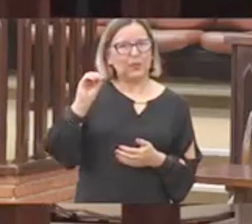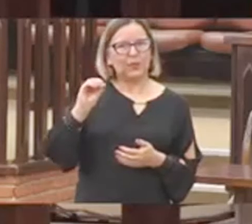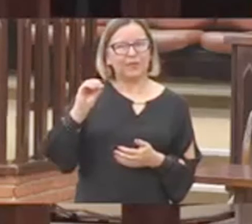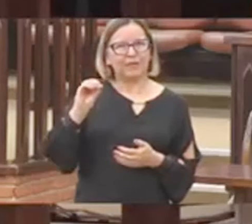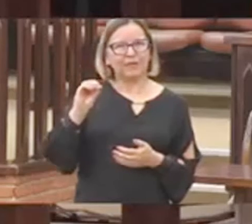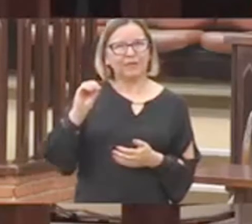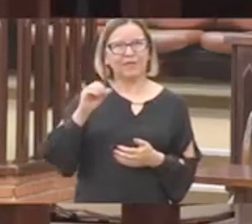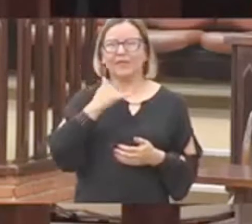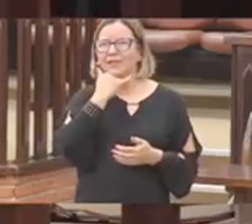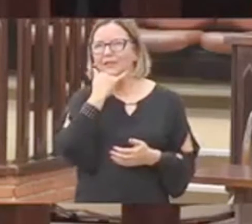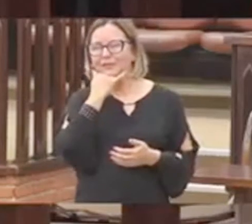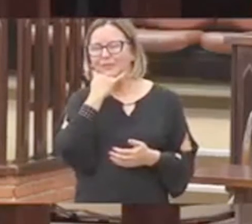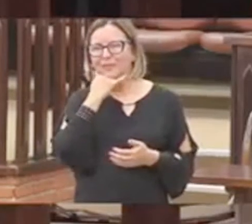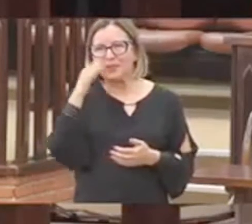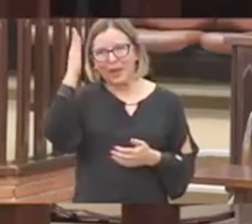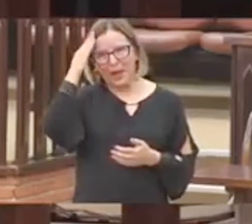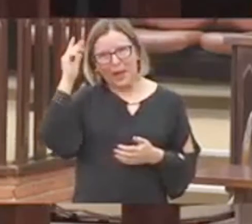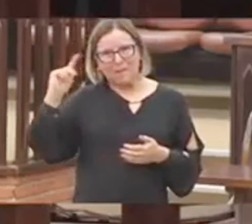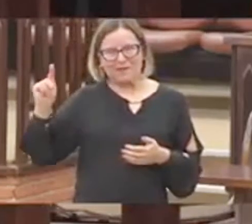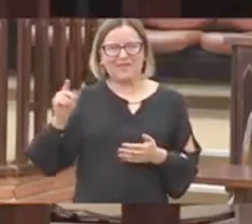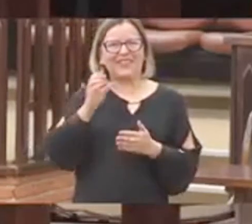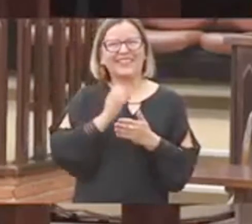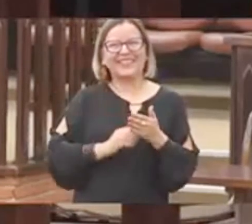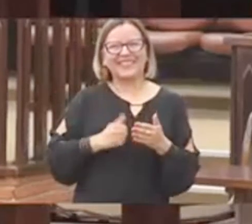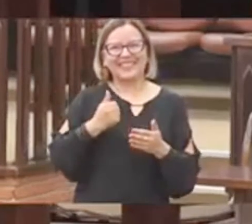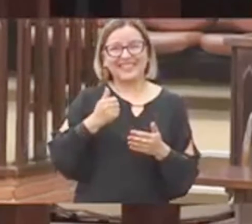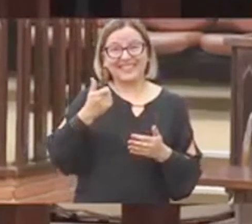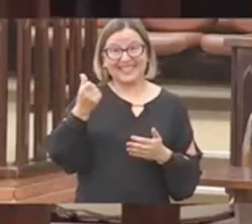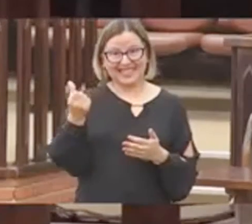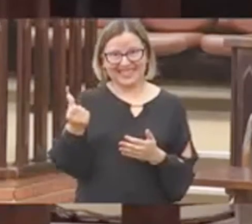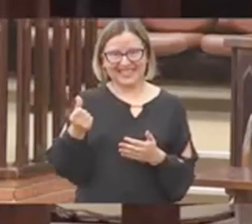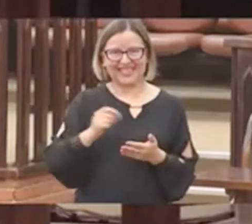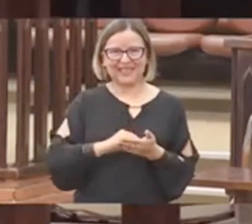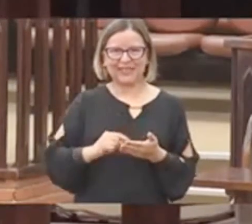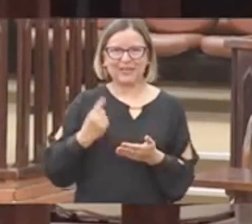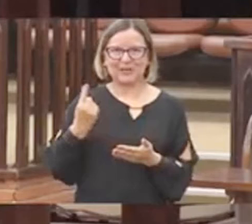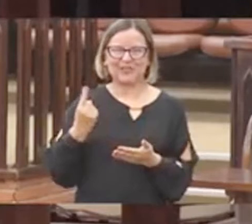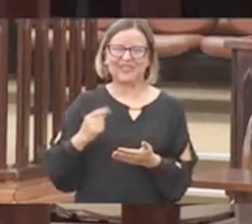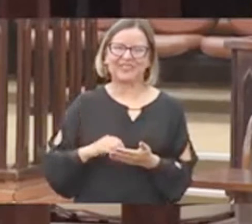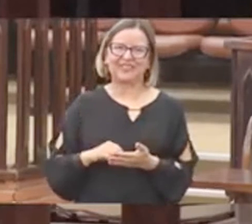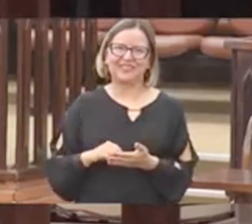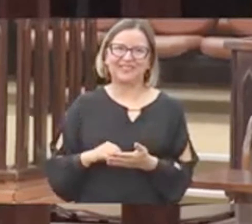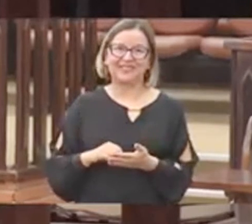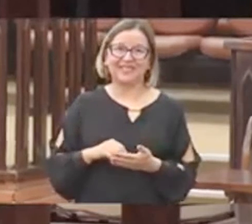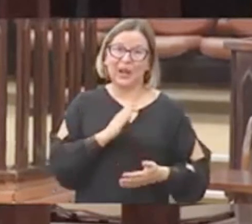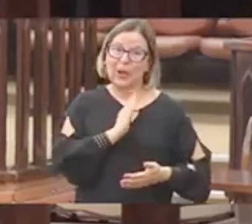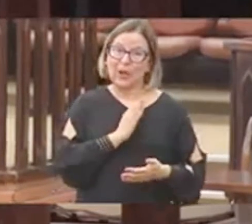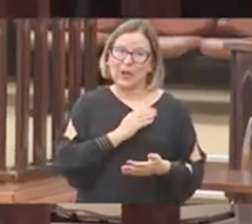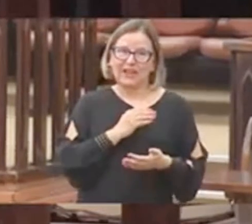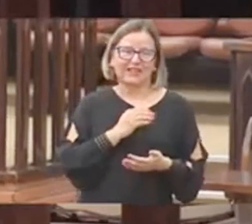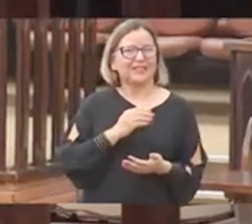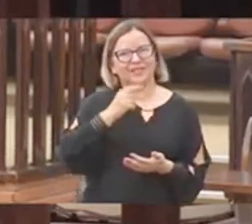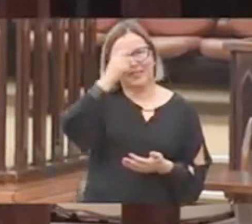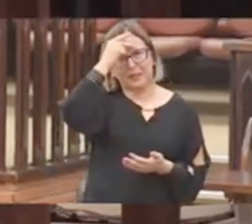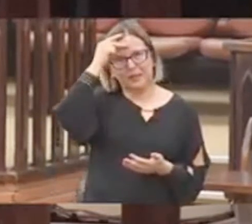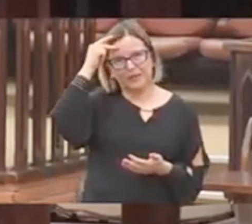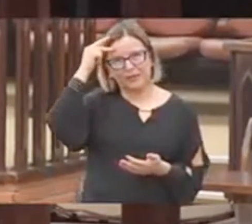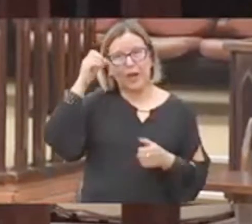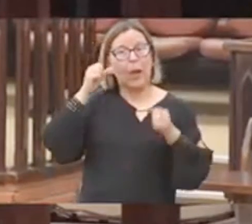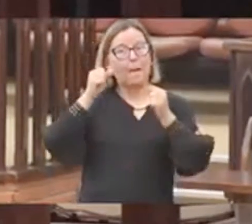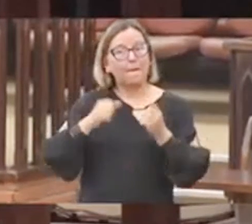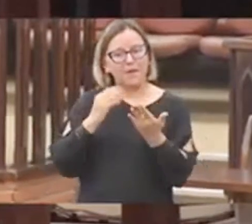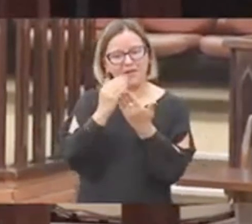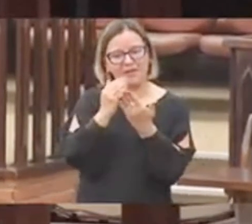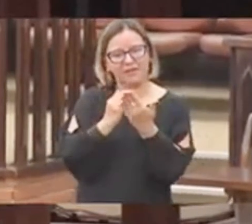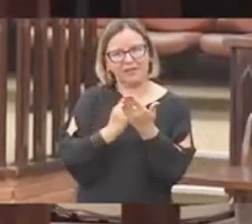Provérbios, capítulo 16, versículo 1, que diz assim: o coração do homem pode fazer planos, mas